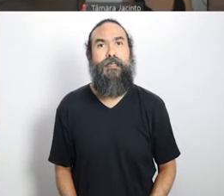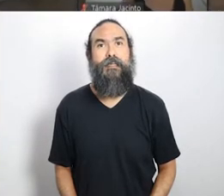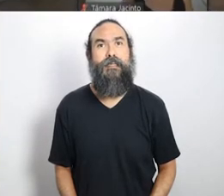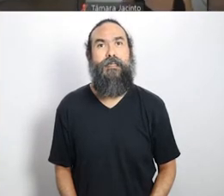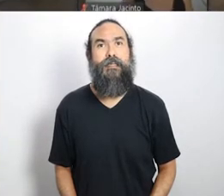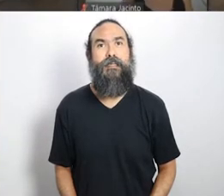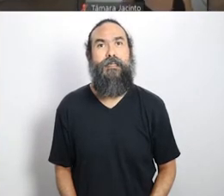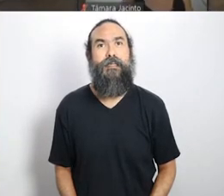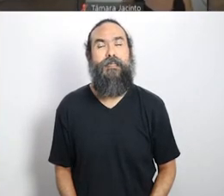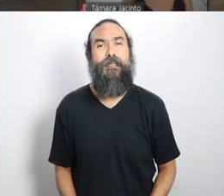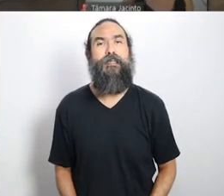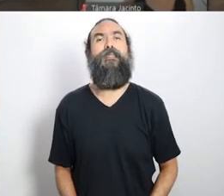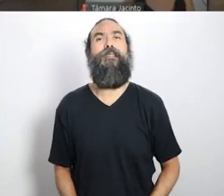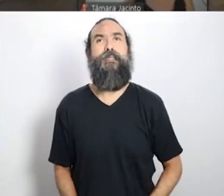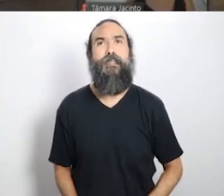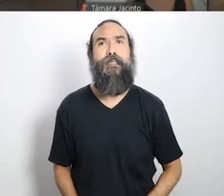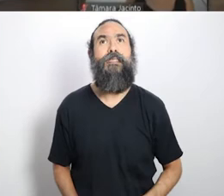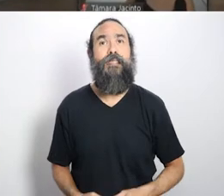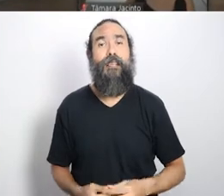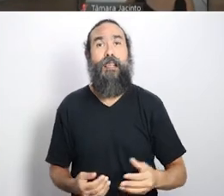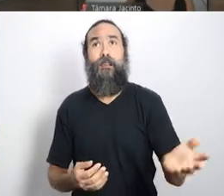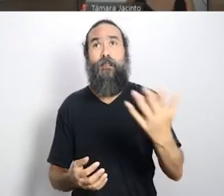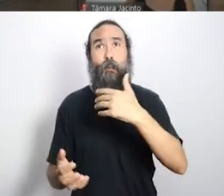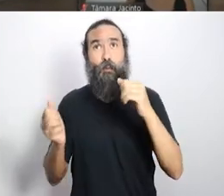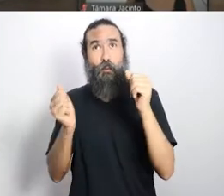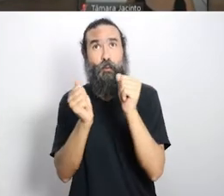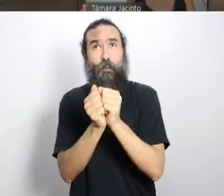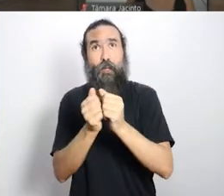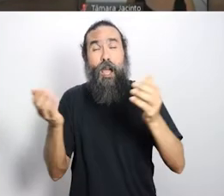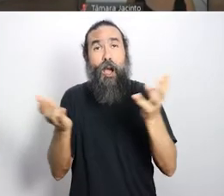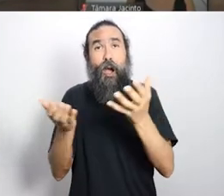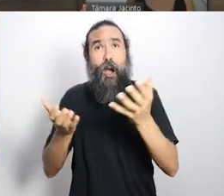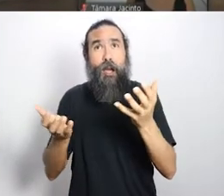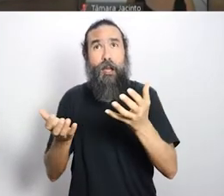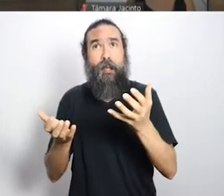Siga seu compadre agora, quilarino meu.